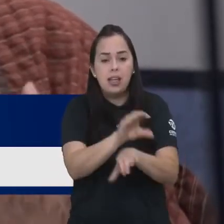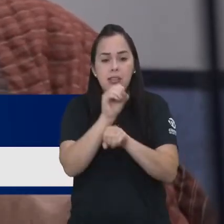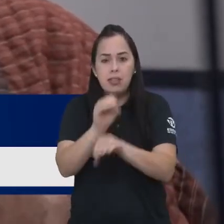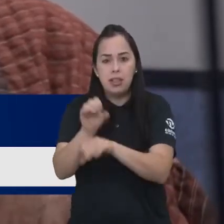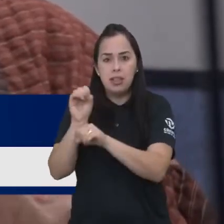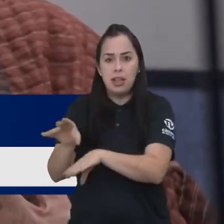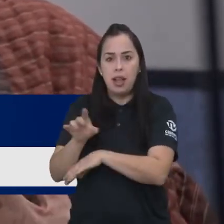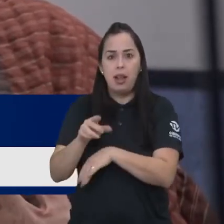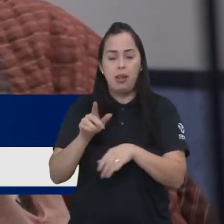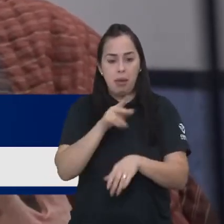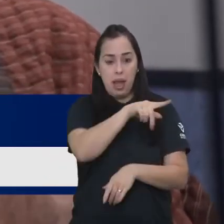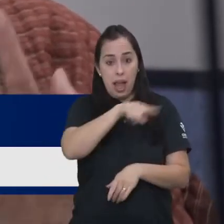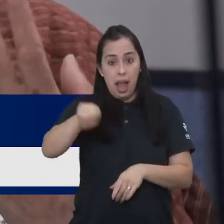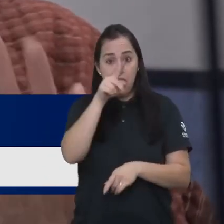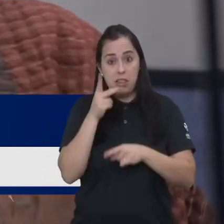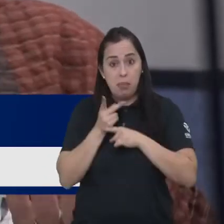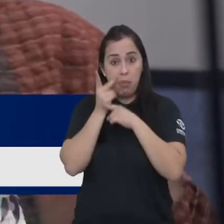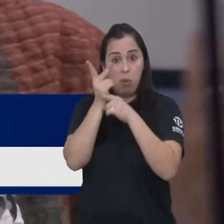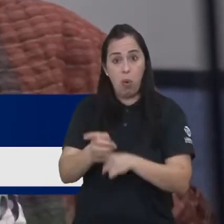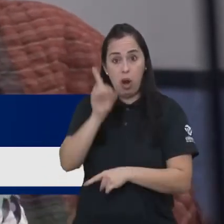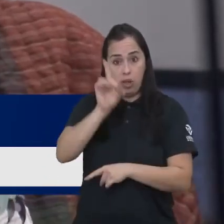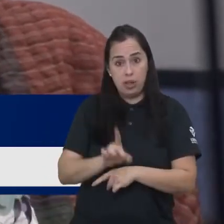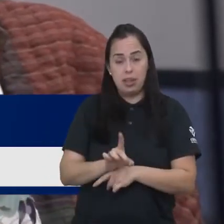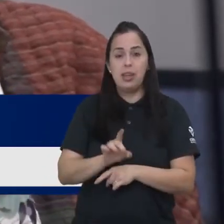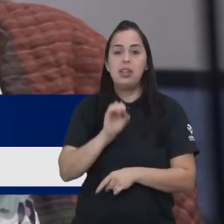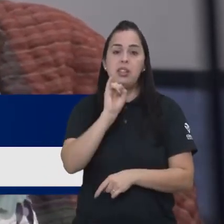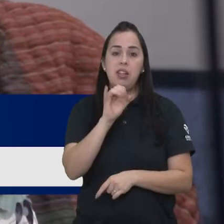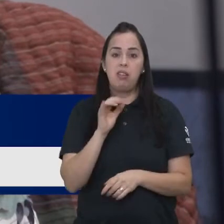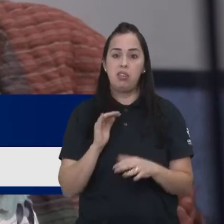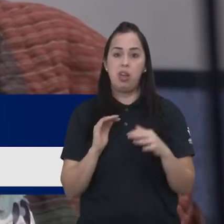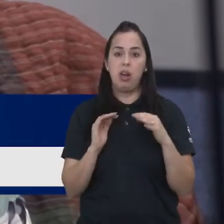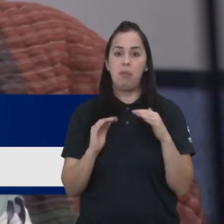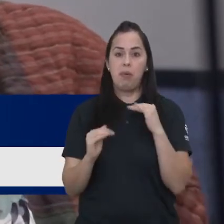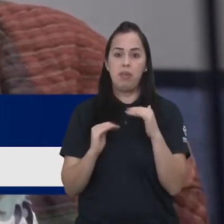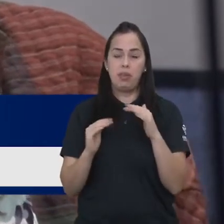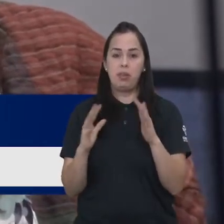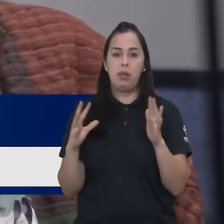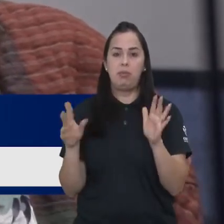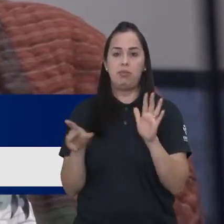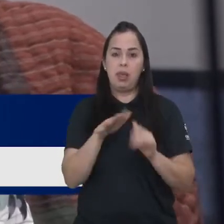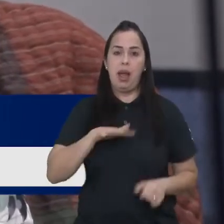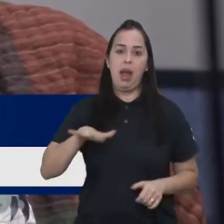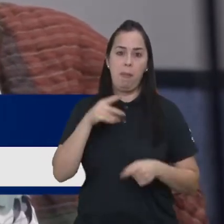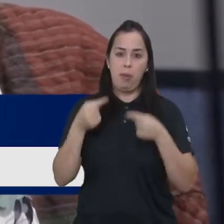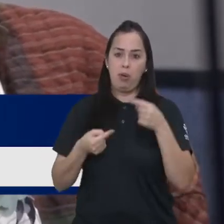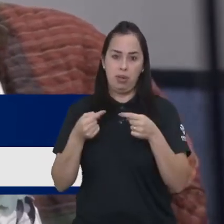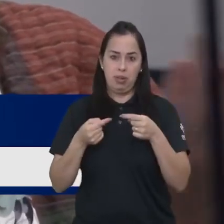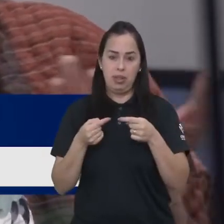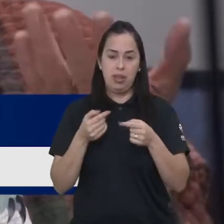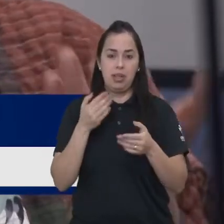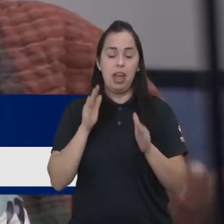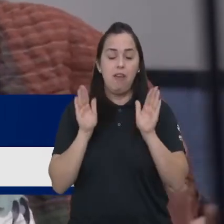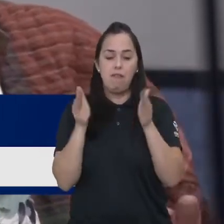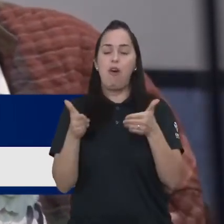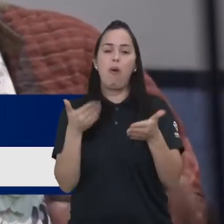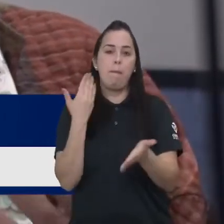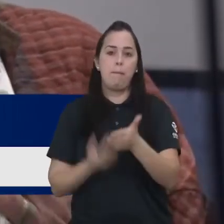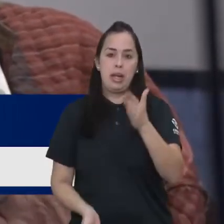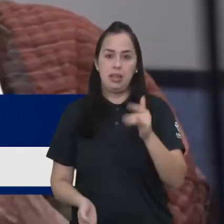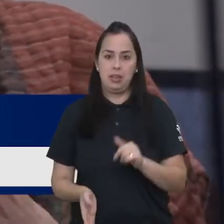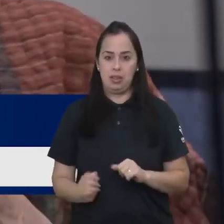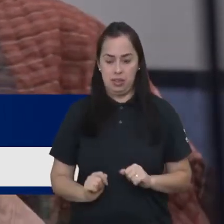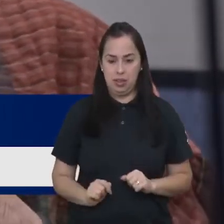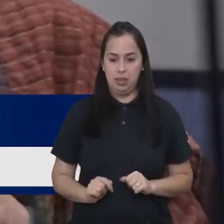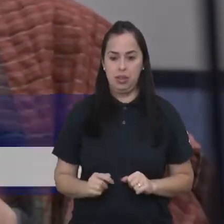pessoas procurarem seus direitos. Porque senão vai ficar só um movimento político e não vai levar nada e vai perder o foco que é para ajudá-los.